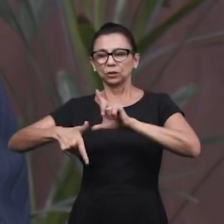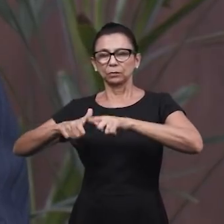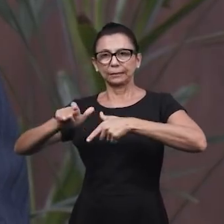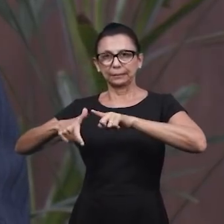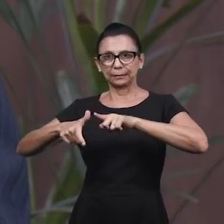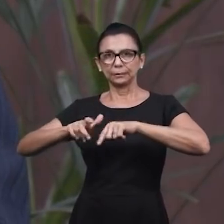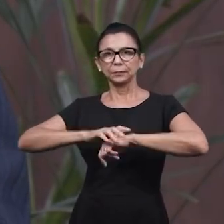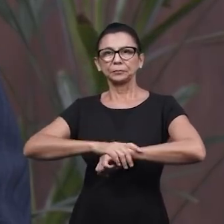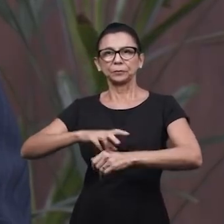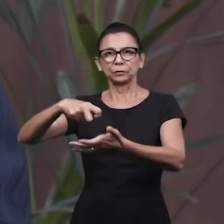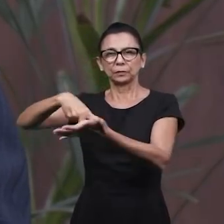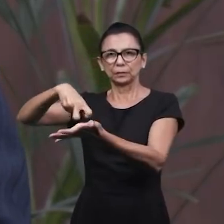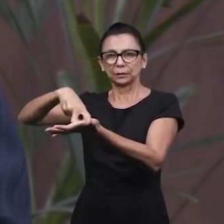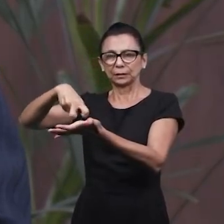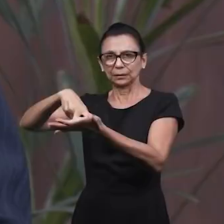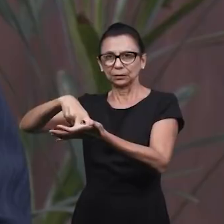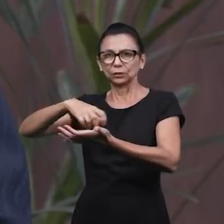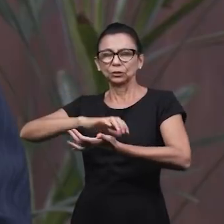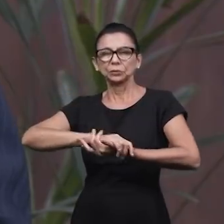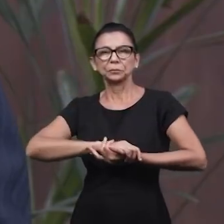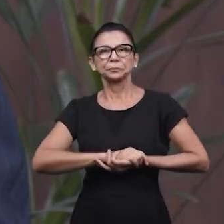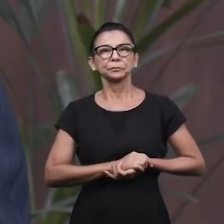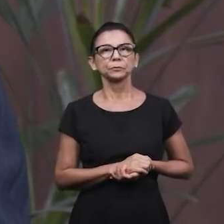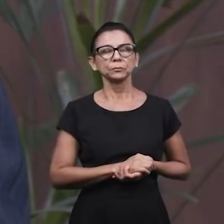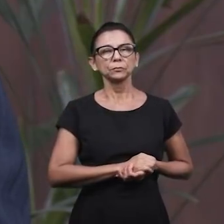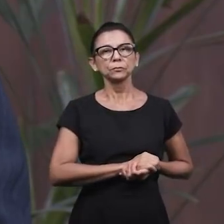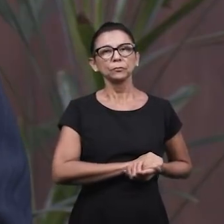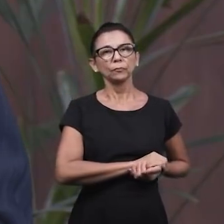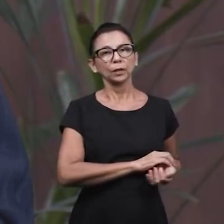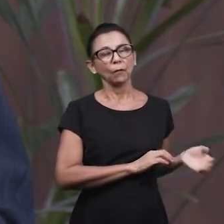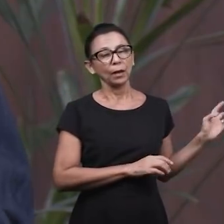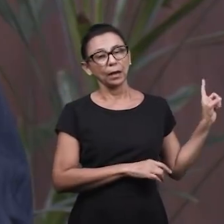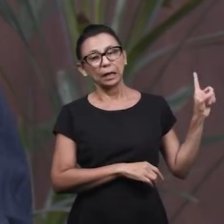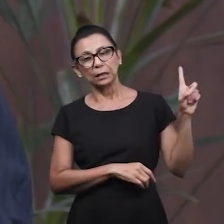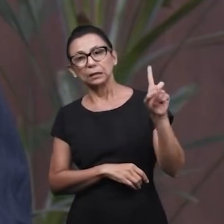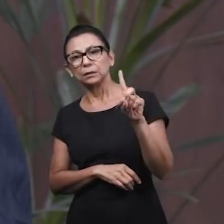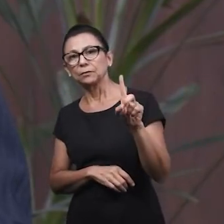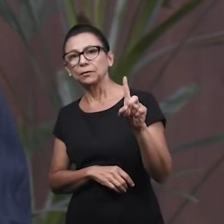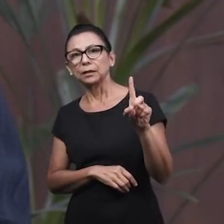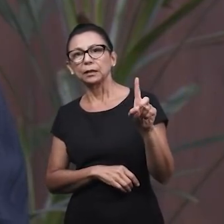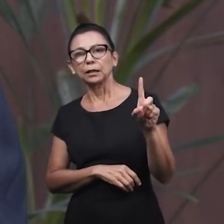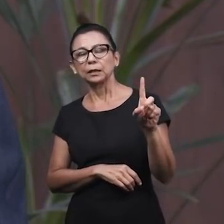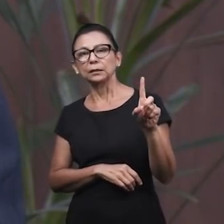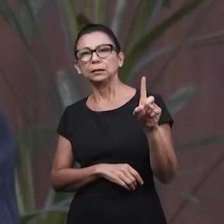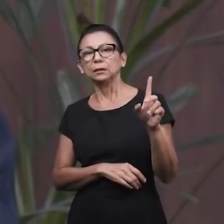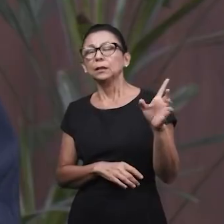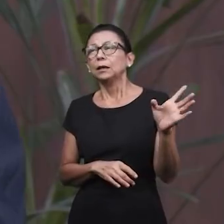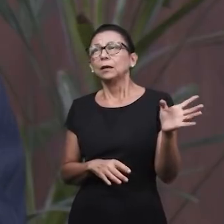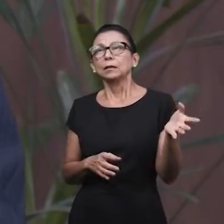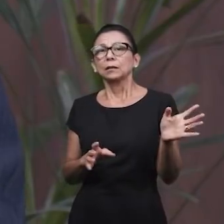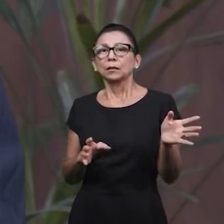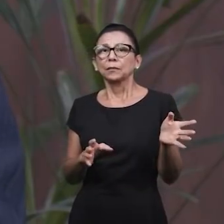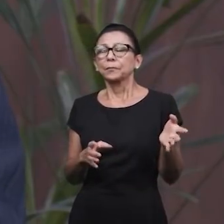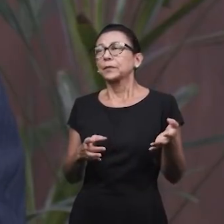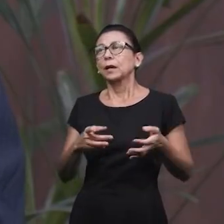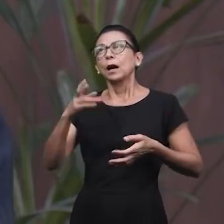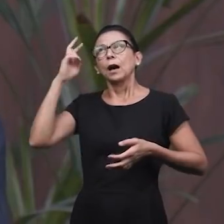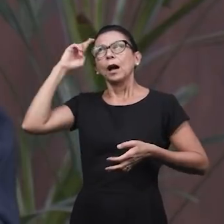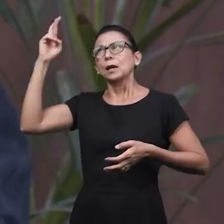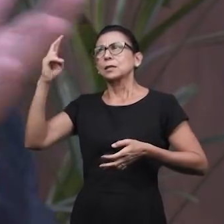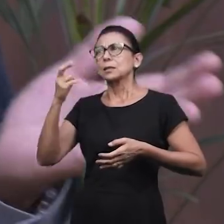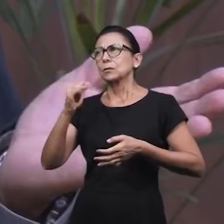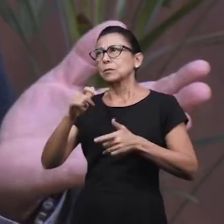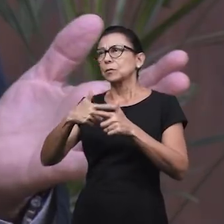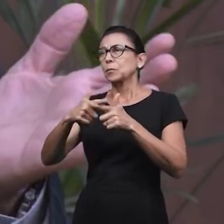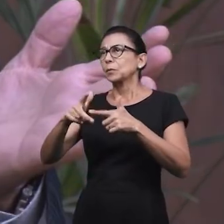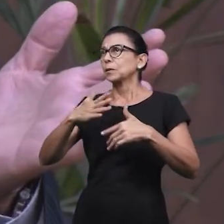Jerusalém, ele vai até a eira de Araúna, né? E ali, então, ele faz uma intercessão. Ele se coloca ali, não, se o problema foi meu, então